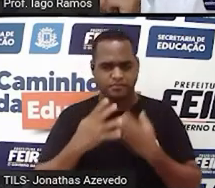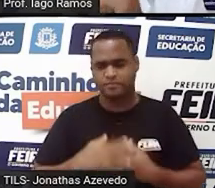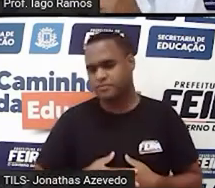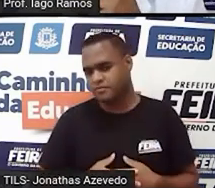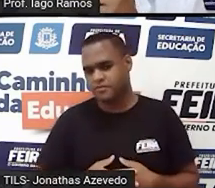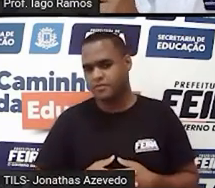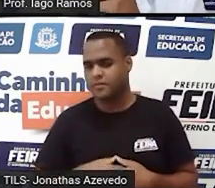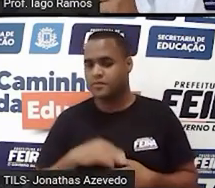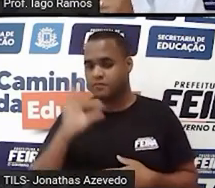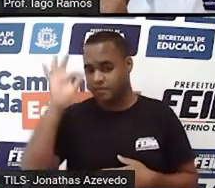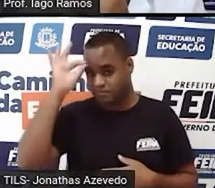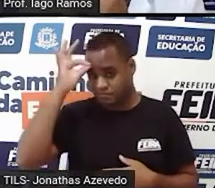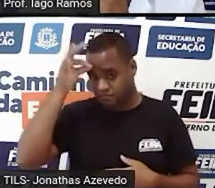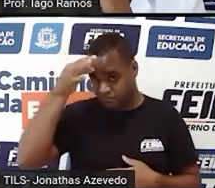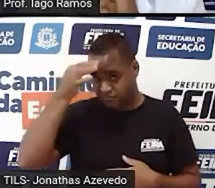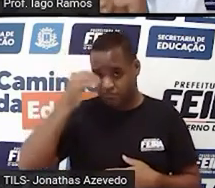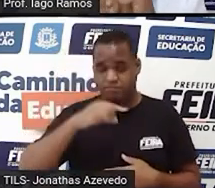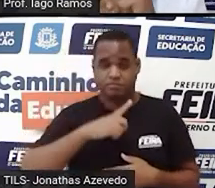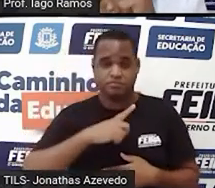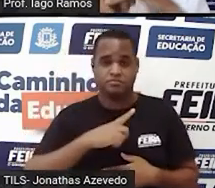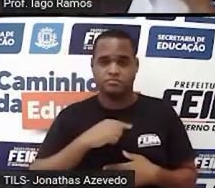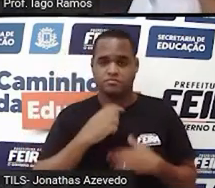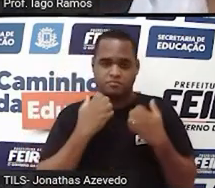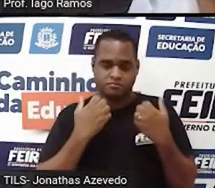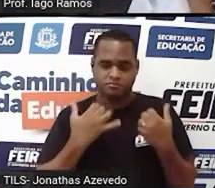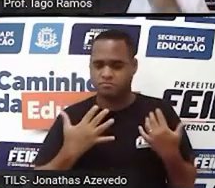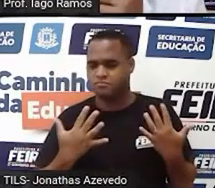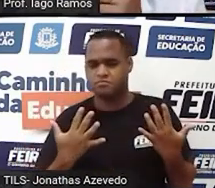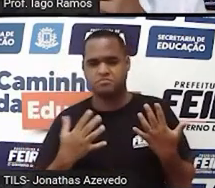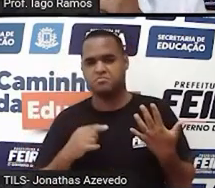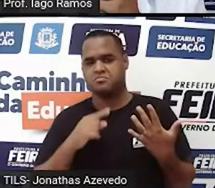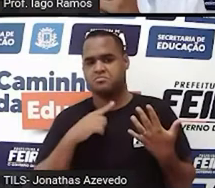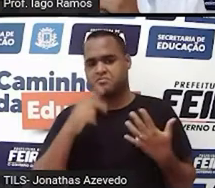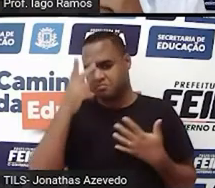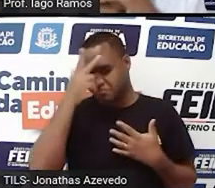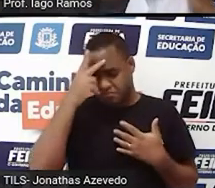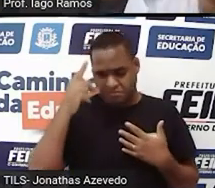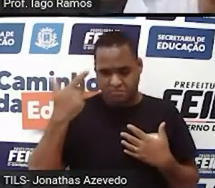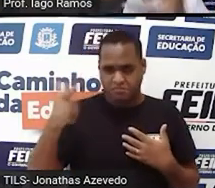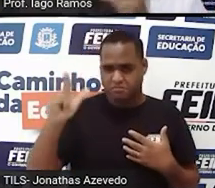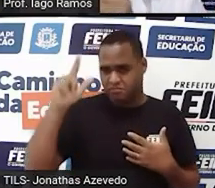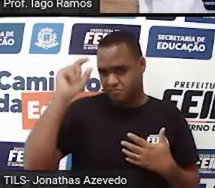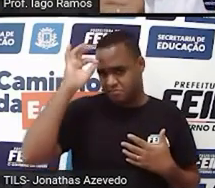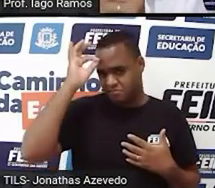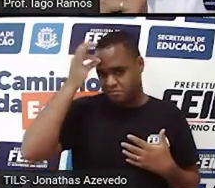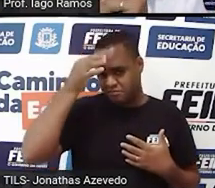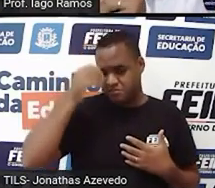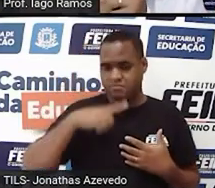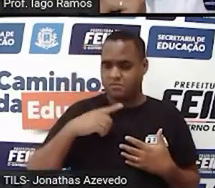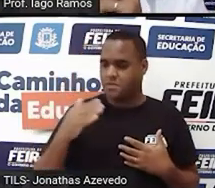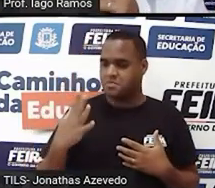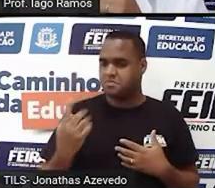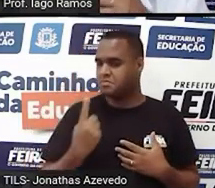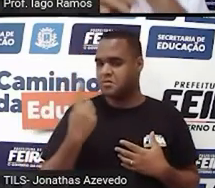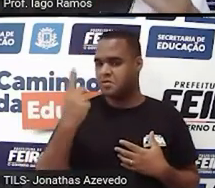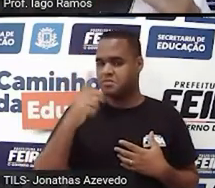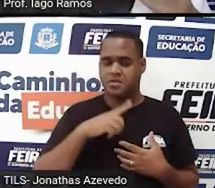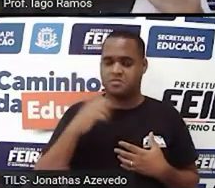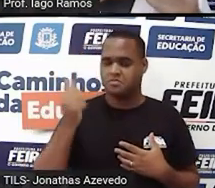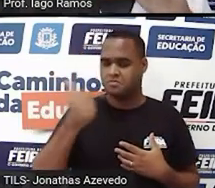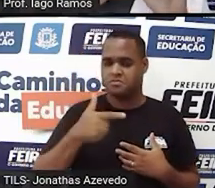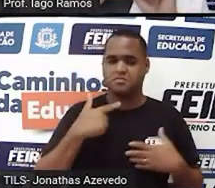a companhia de um adulto né ou alguém mais velho que você maior do que você né